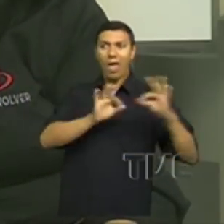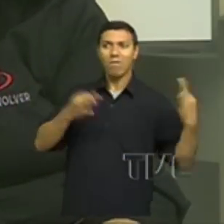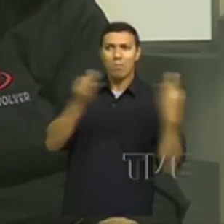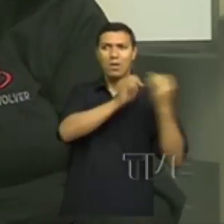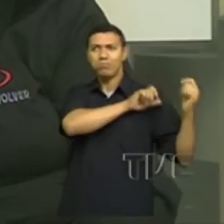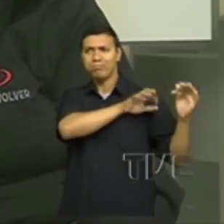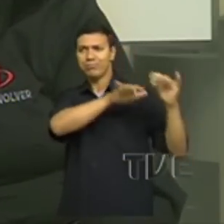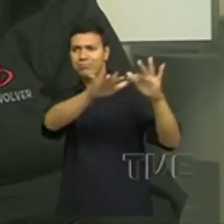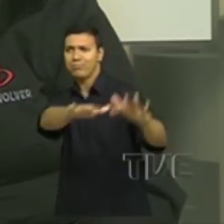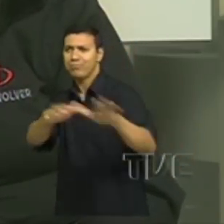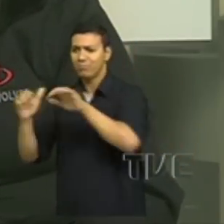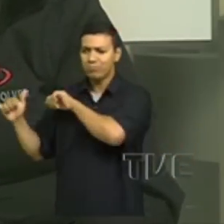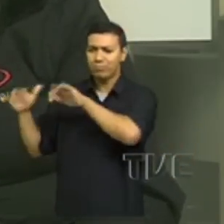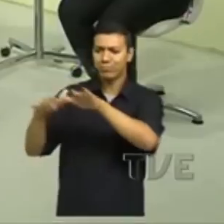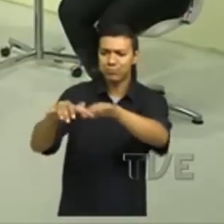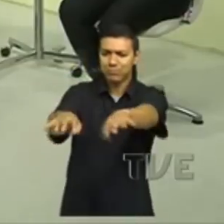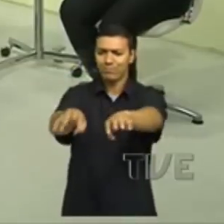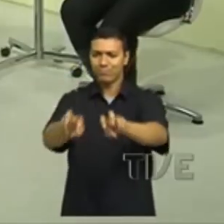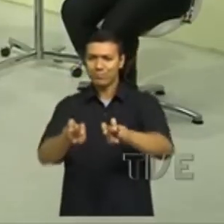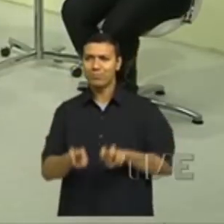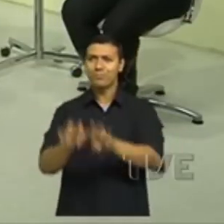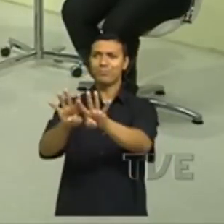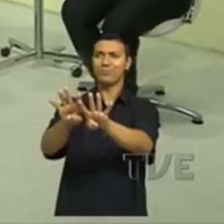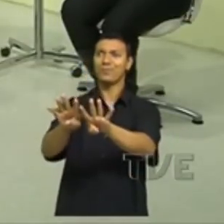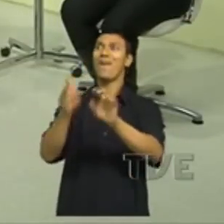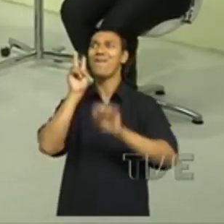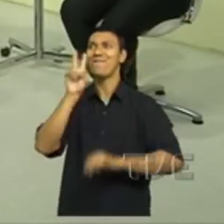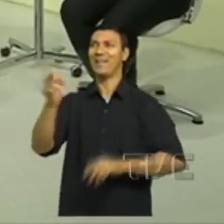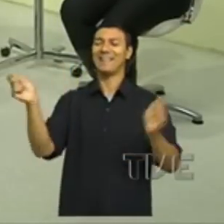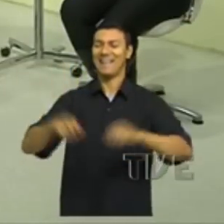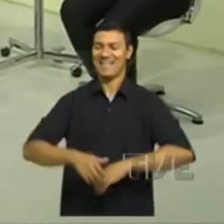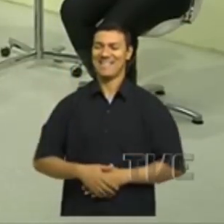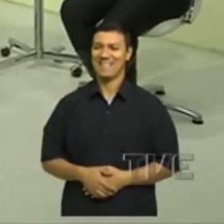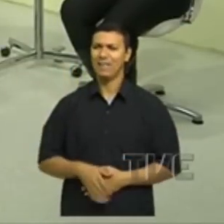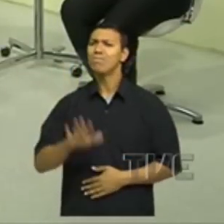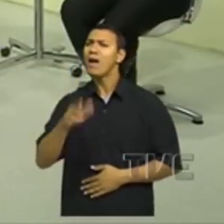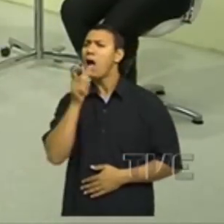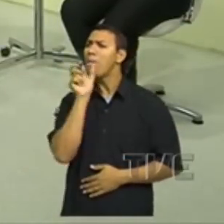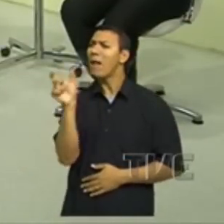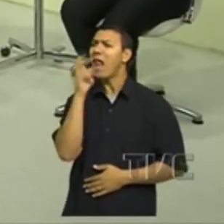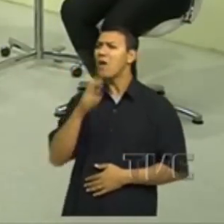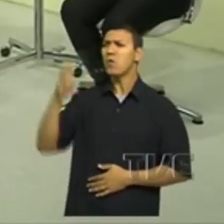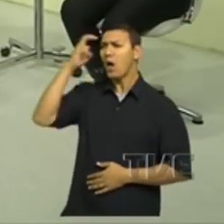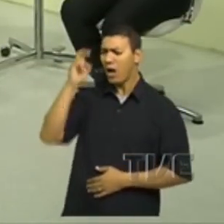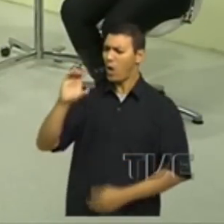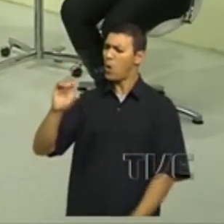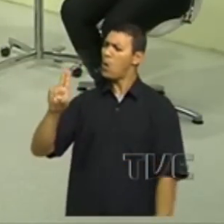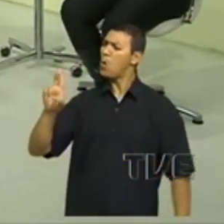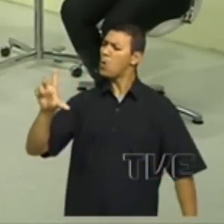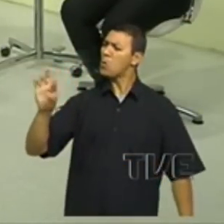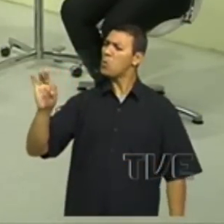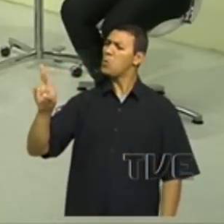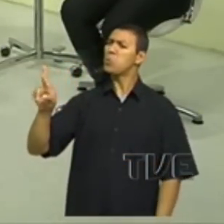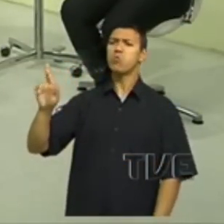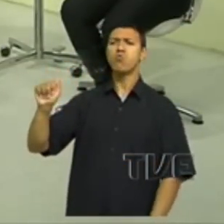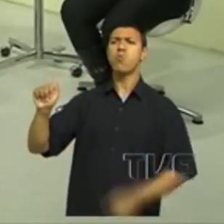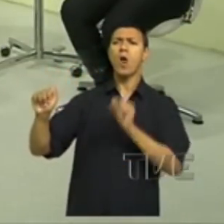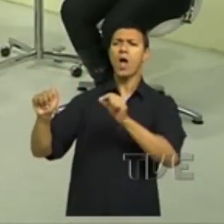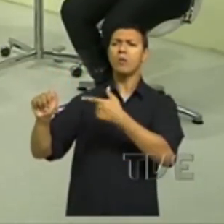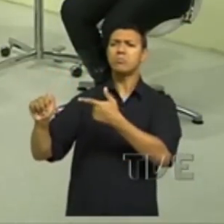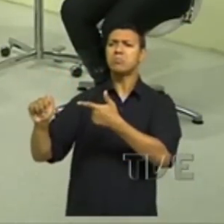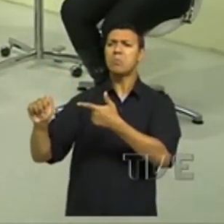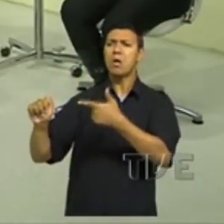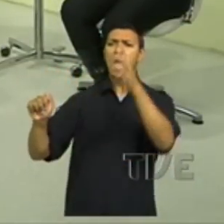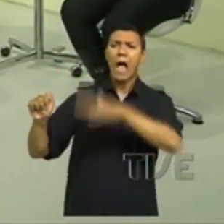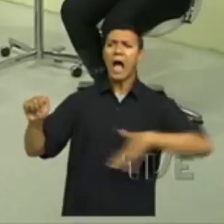vir. Quando a gente fala em cultura... qual é o espaço que é dedicado para a cultura acessível no Rio